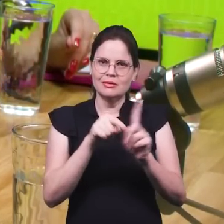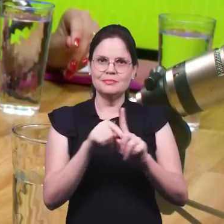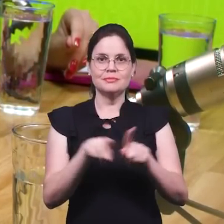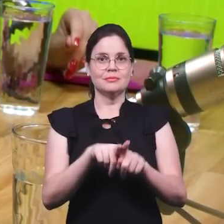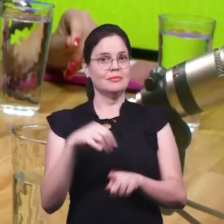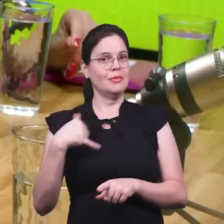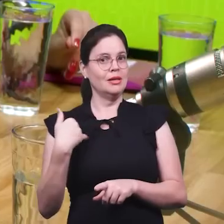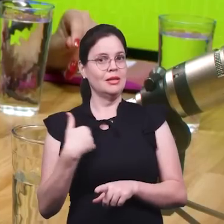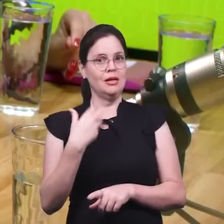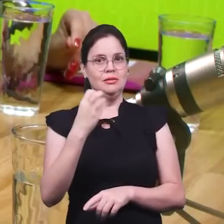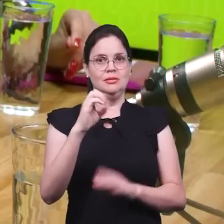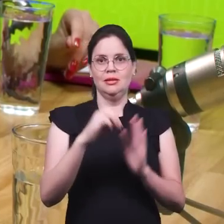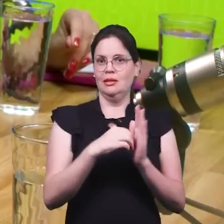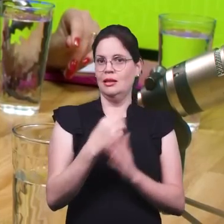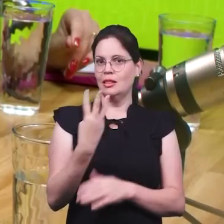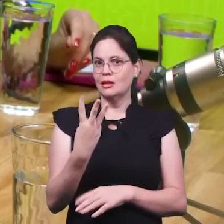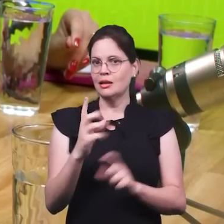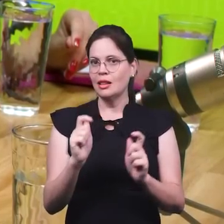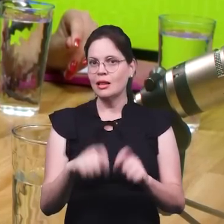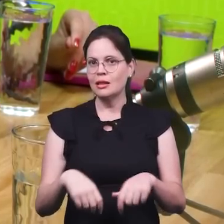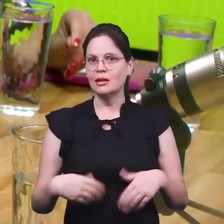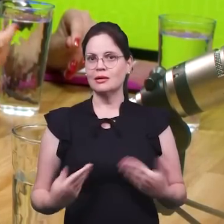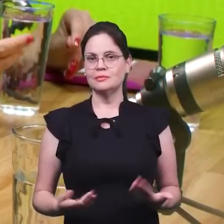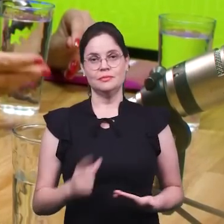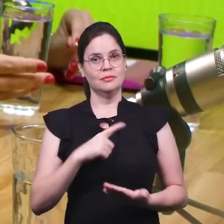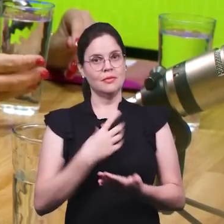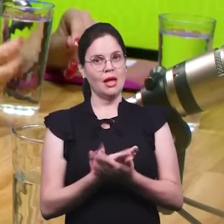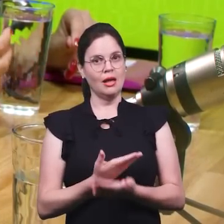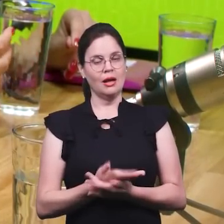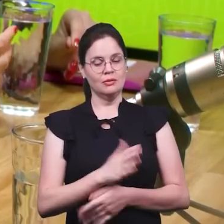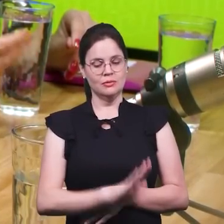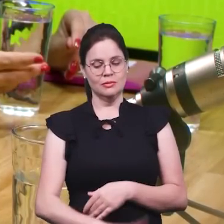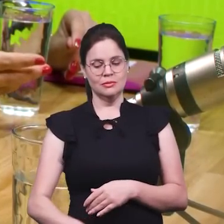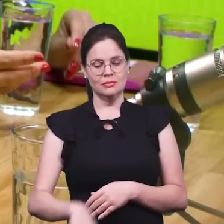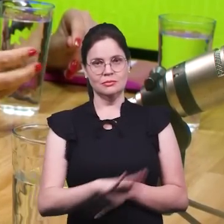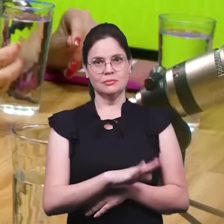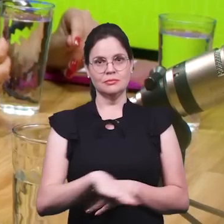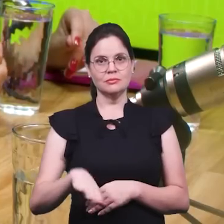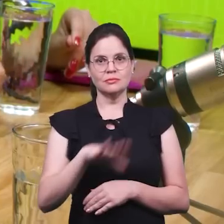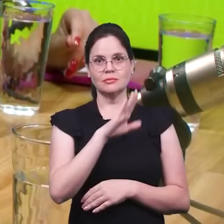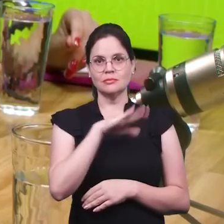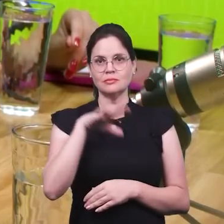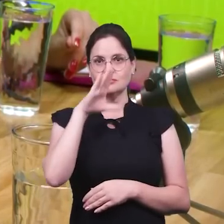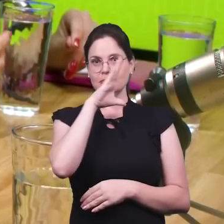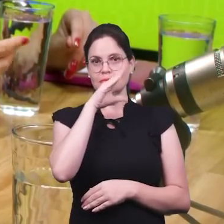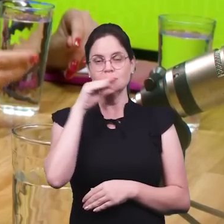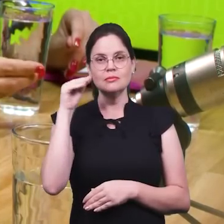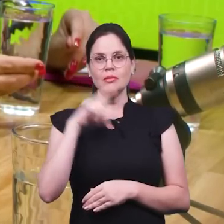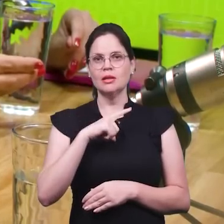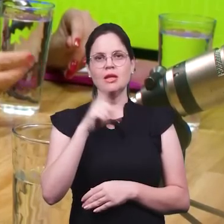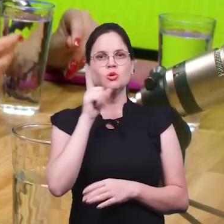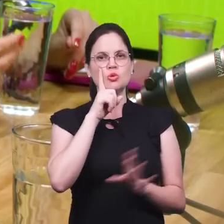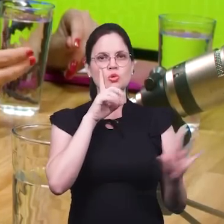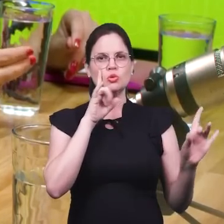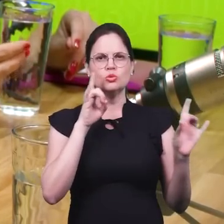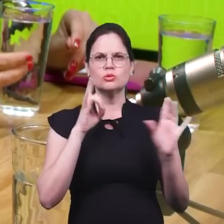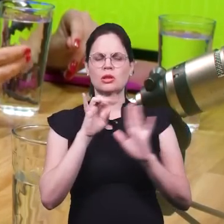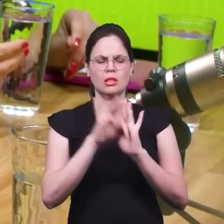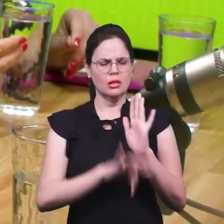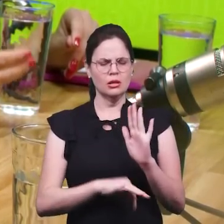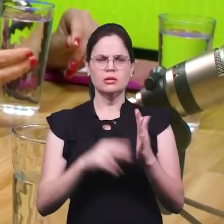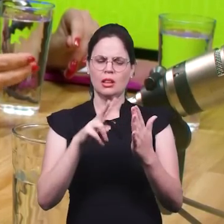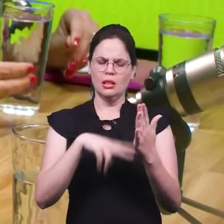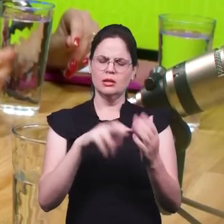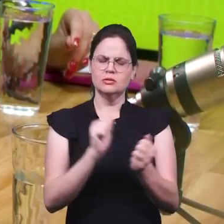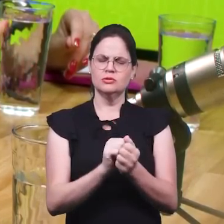anos, nós Isso. temos aula dos intermediários, dos adolescentes, onde nós temos textos diários. Leiam com os